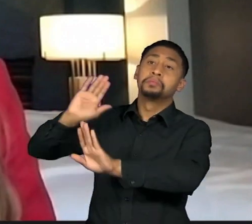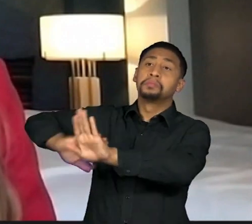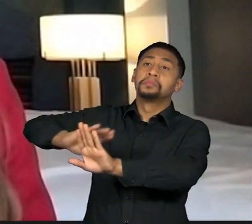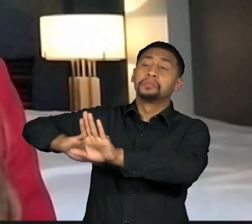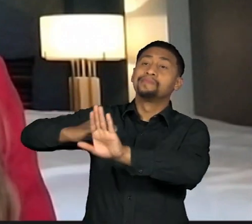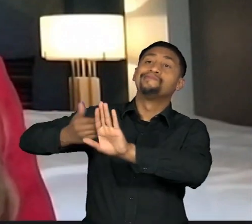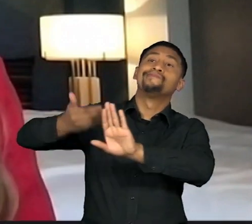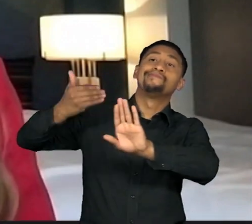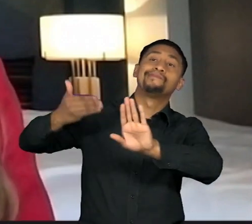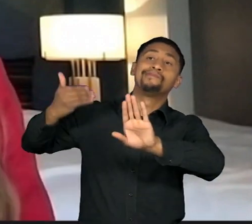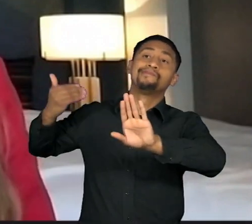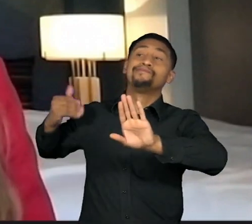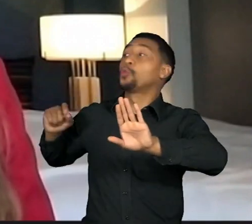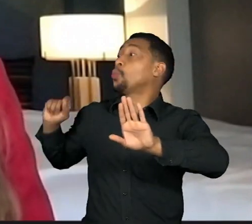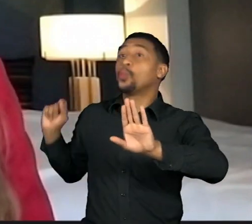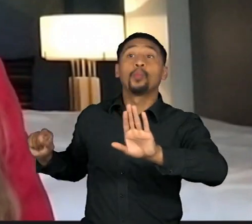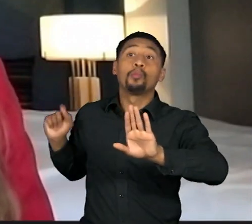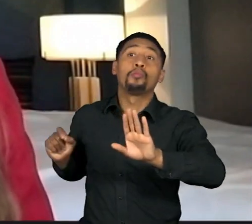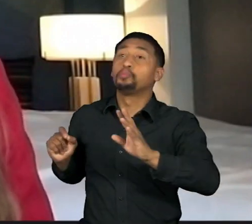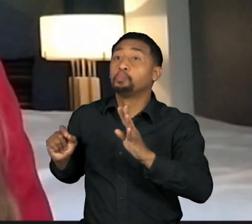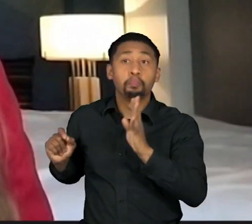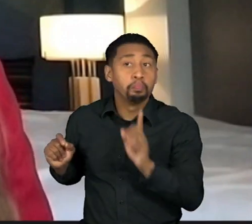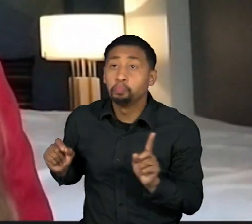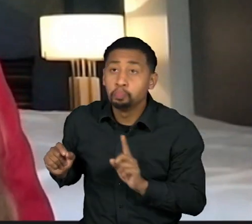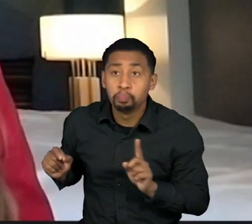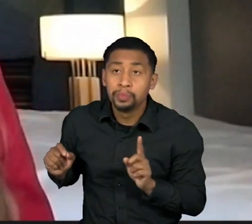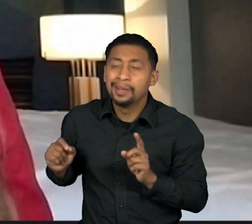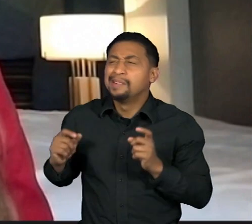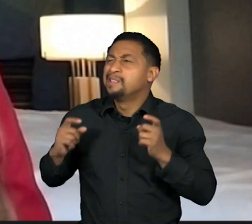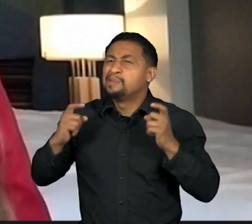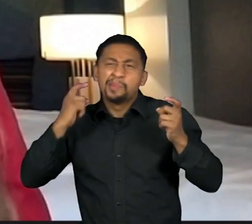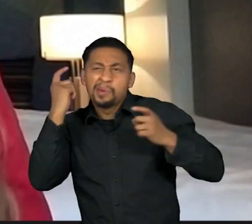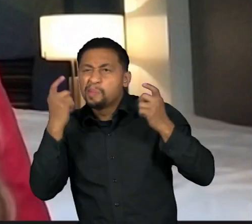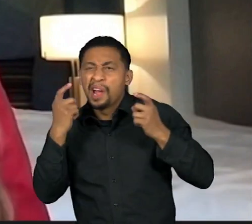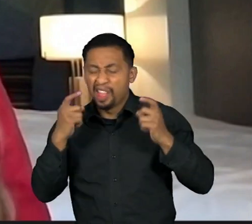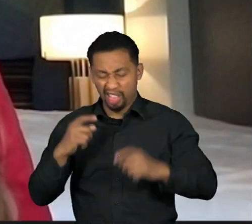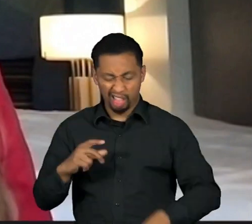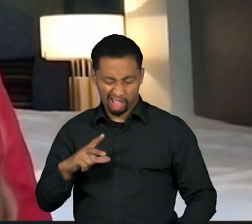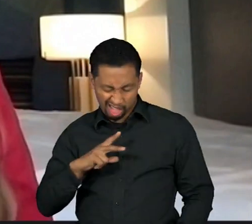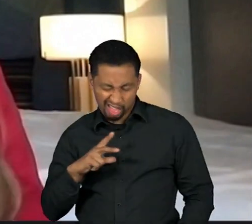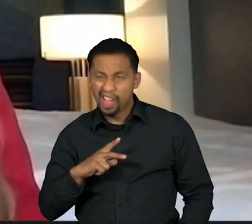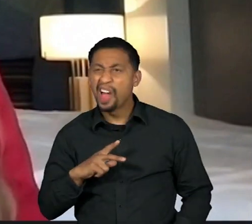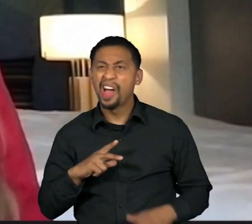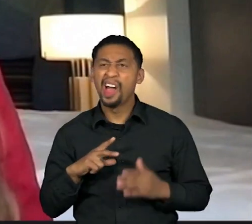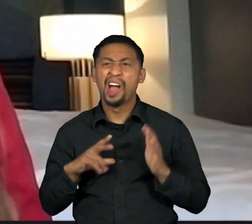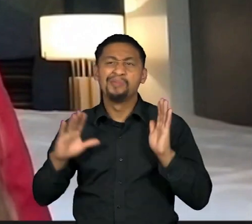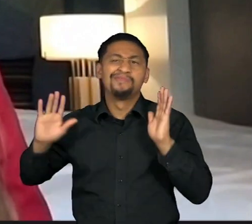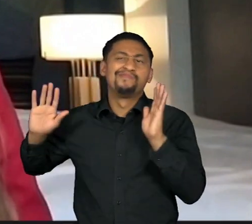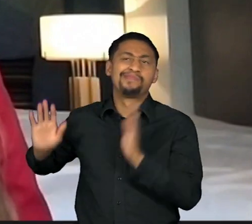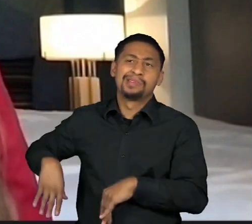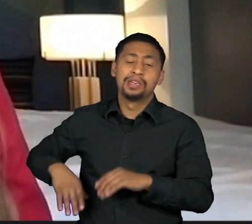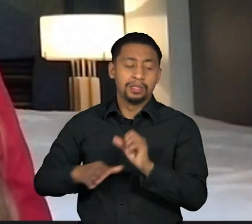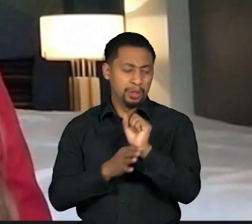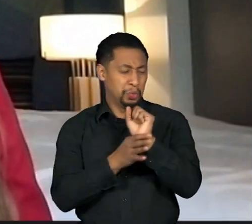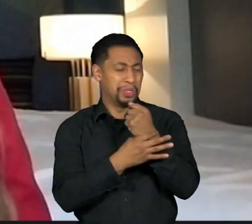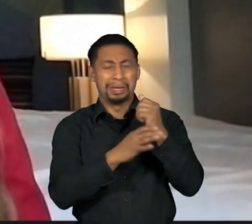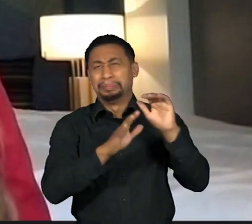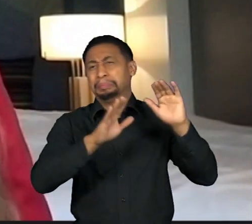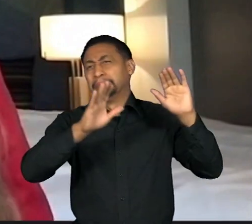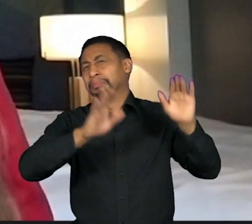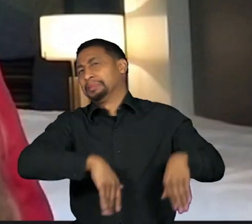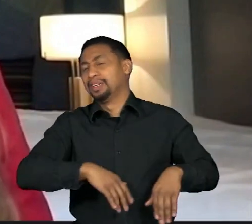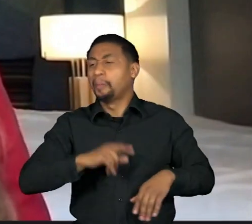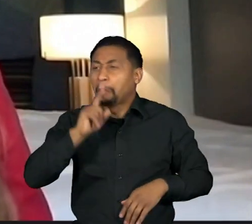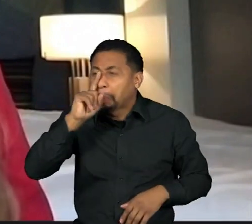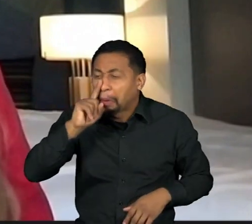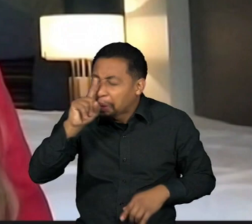hoje em dia, não estarem muito preocupados com privacidade, né, com segurança, com